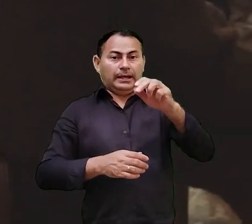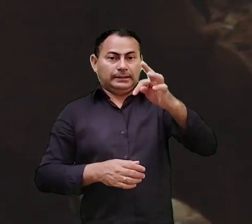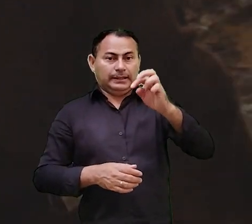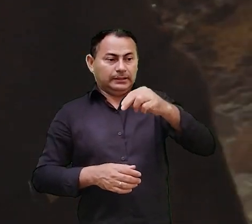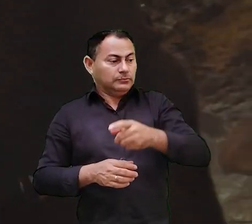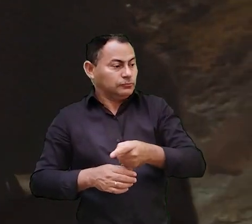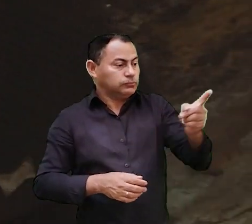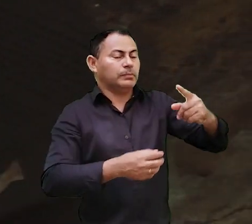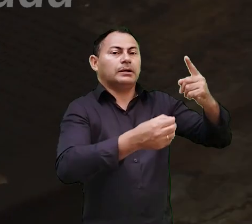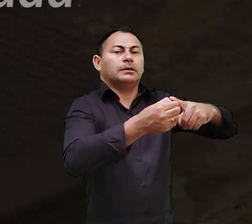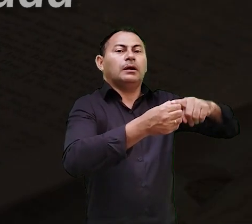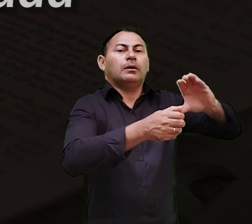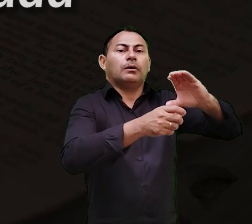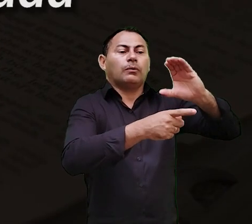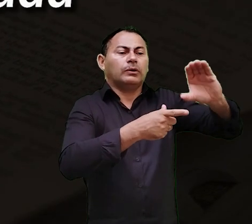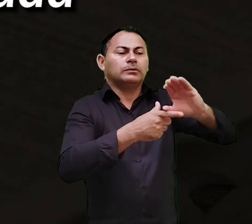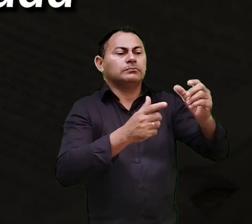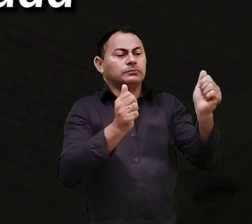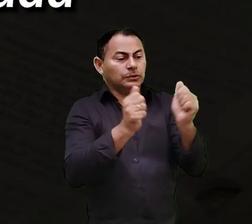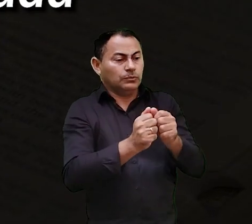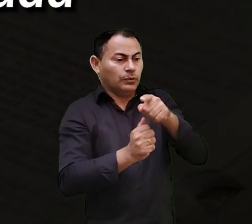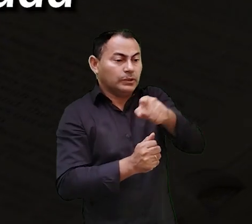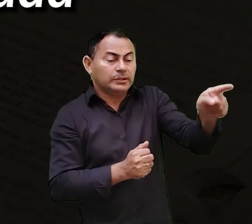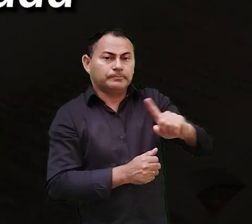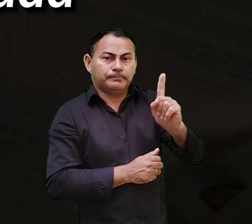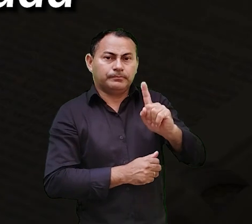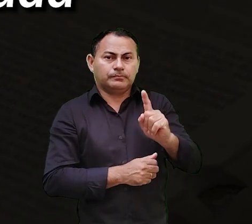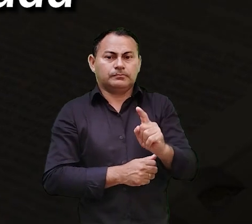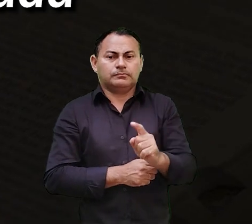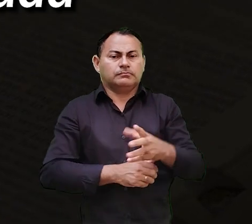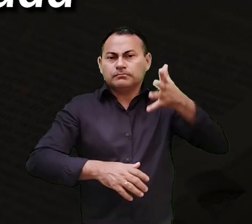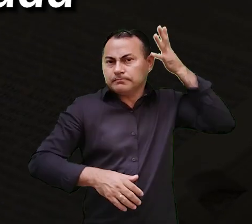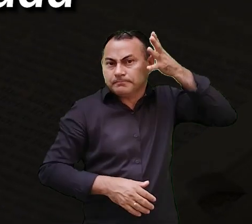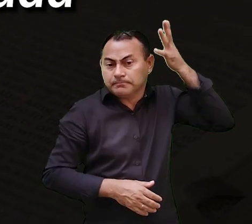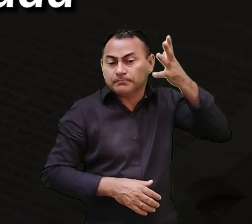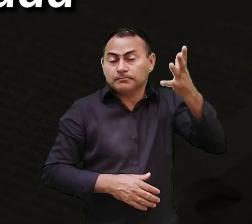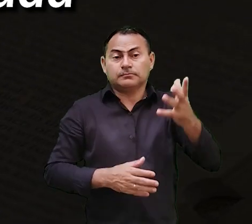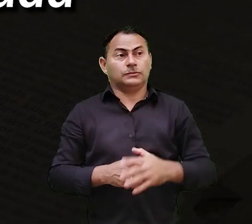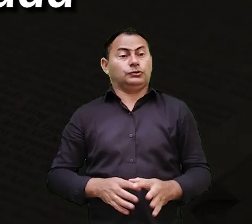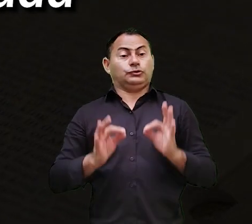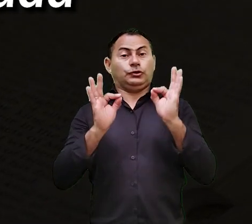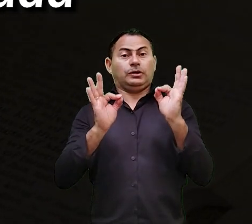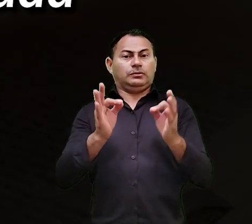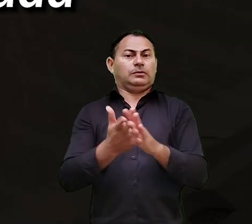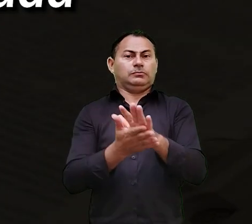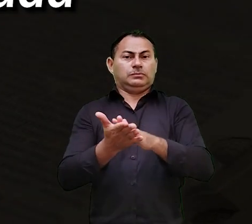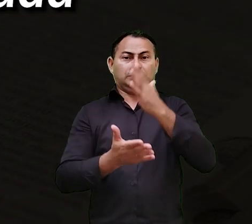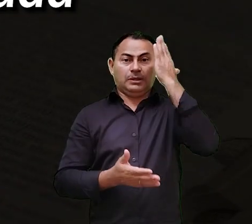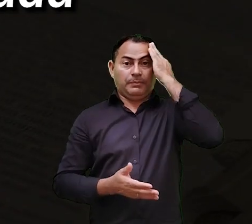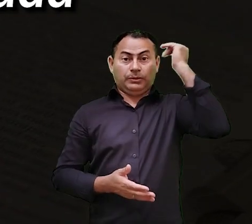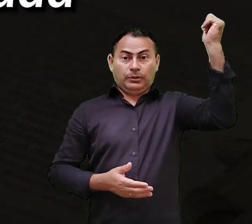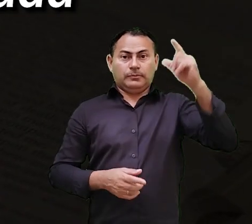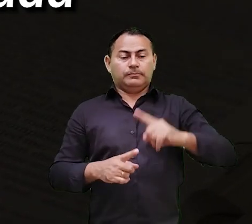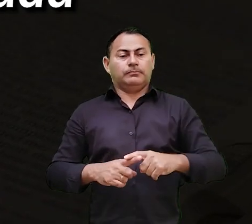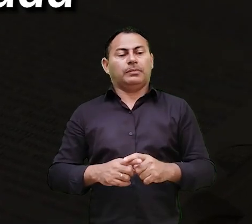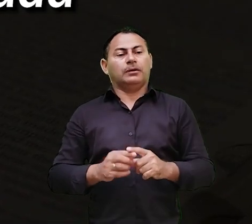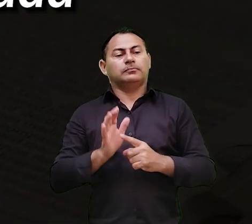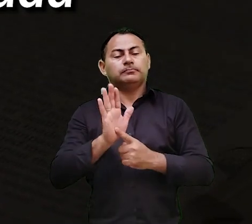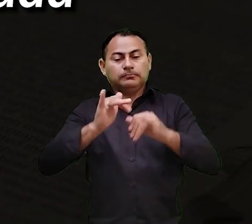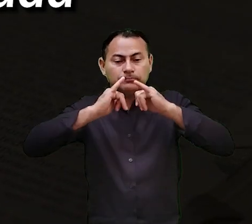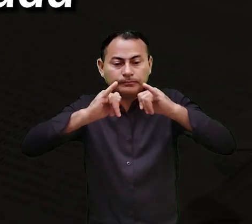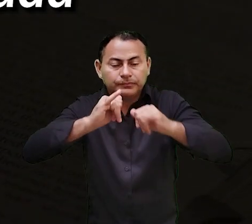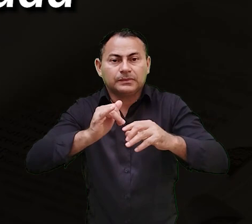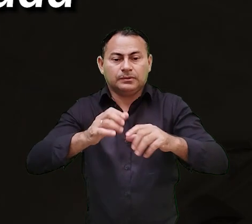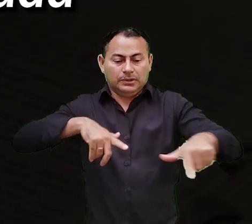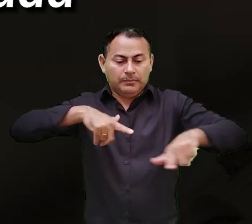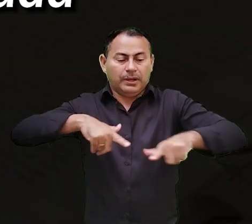para Coríntios, ele declarou: quando estive entre vocês, não fui com discurso eloquente, nem com muita sabedoria,